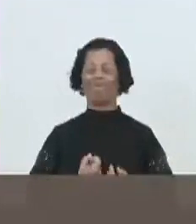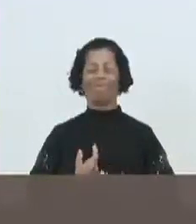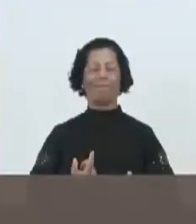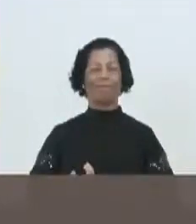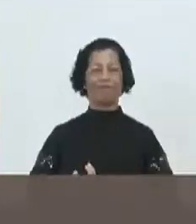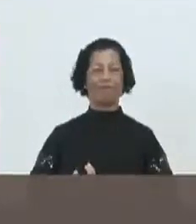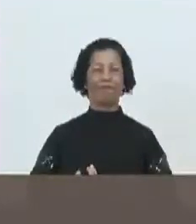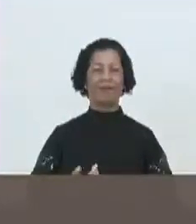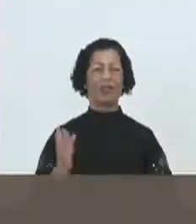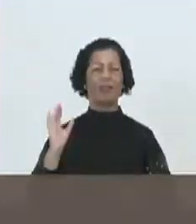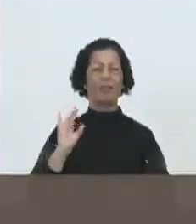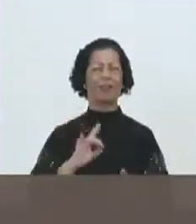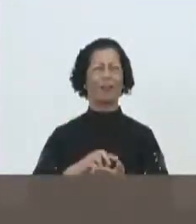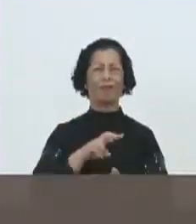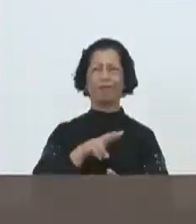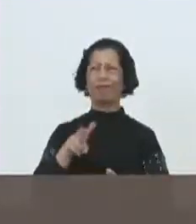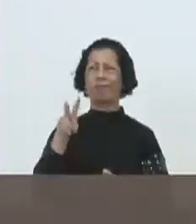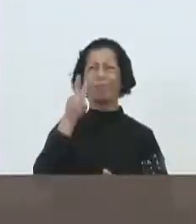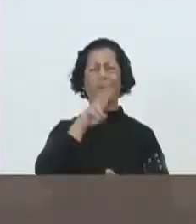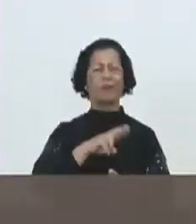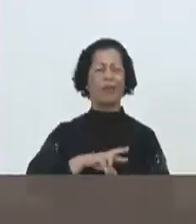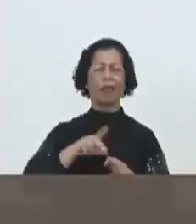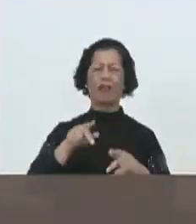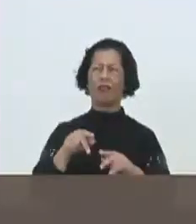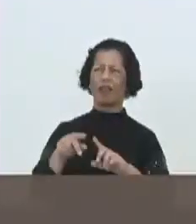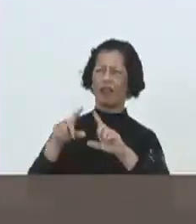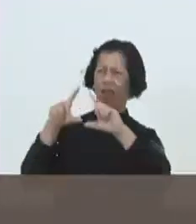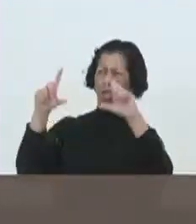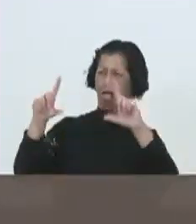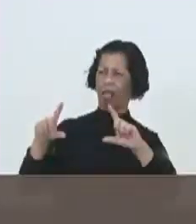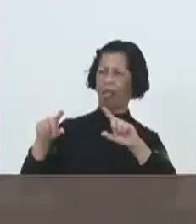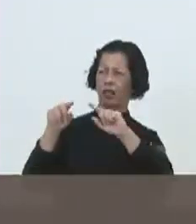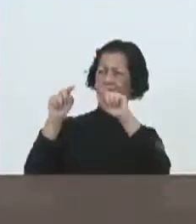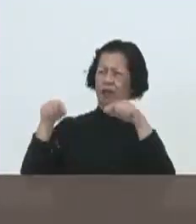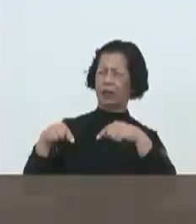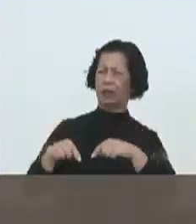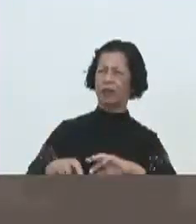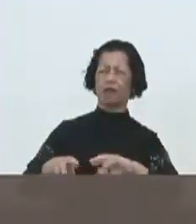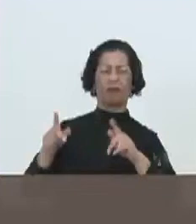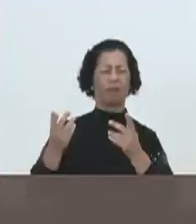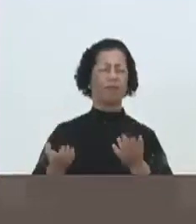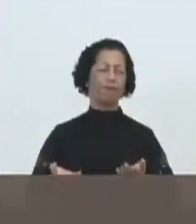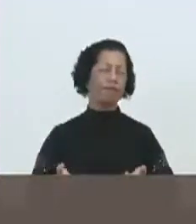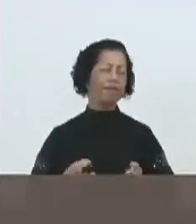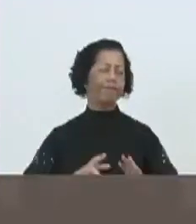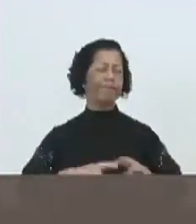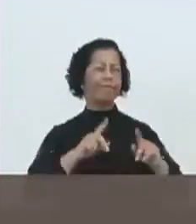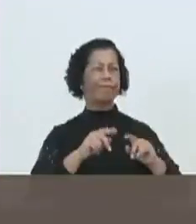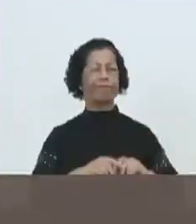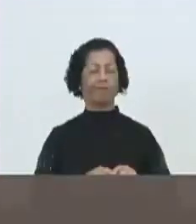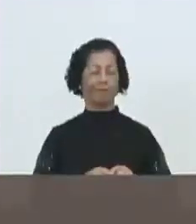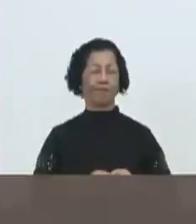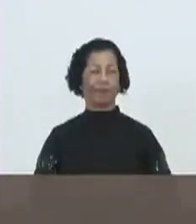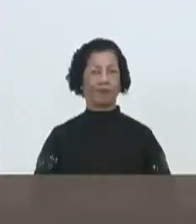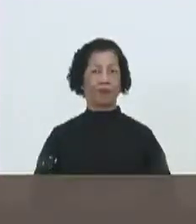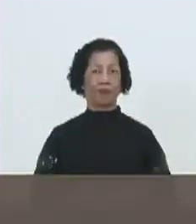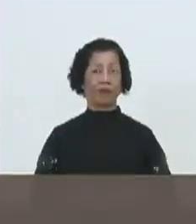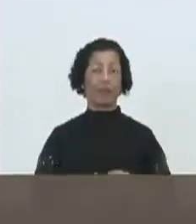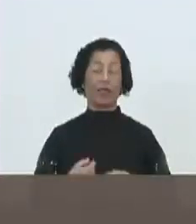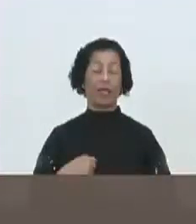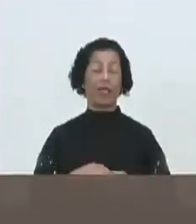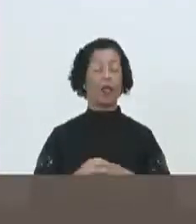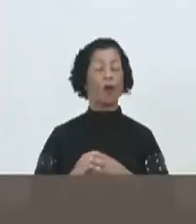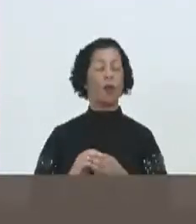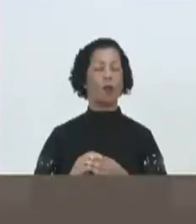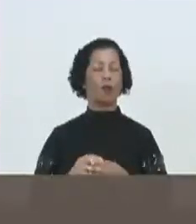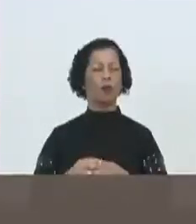com a realidade que é bem diferente dos dos números tão bonitos que são apresentados né e finalizo